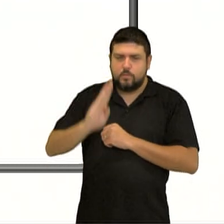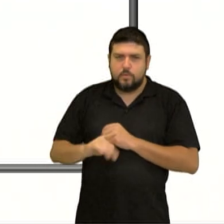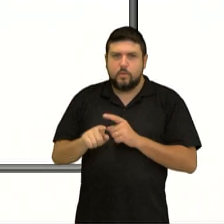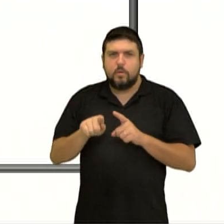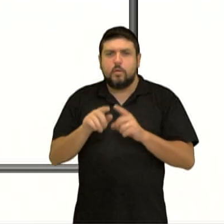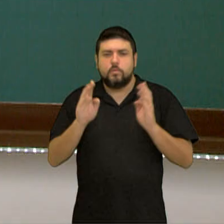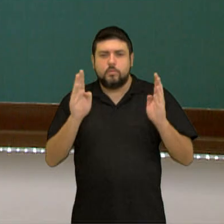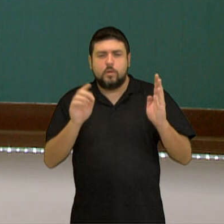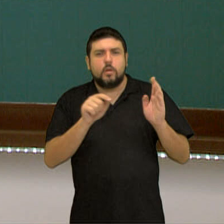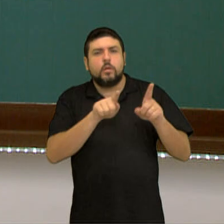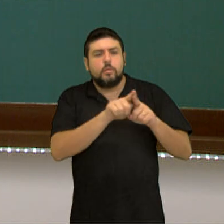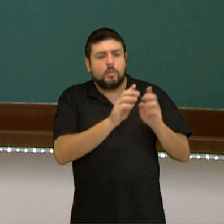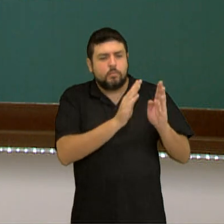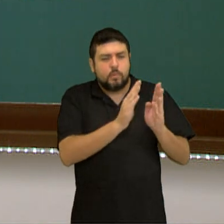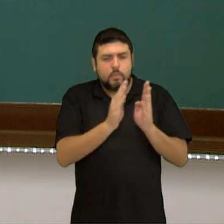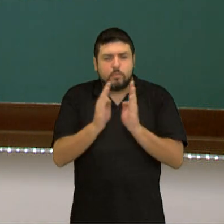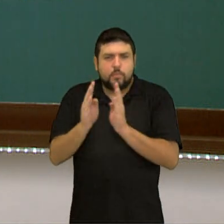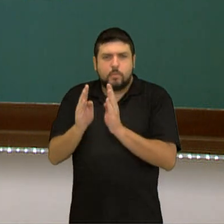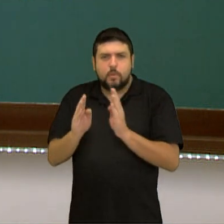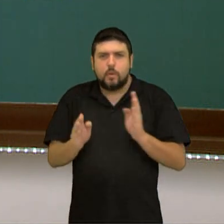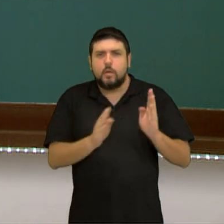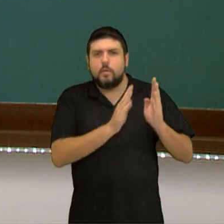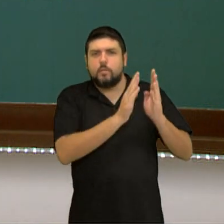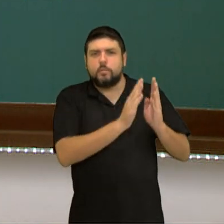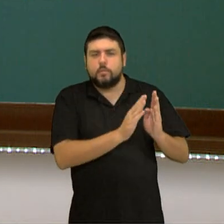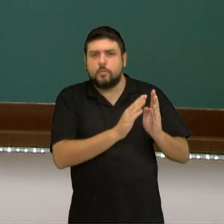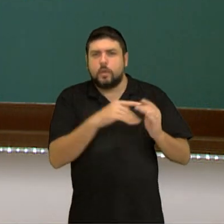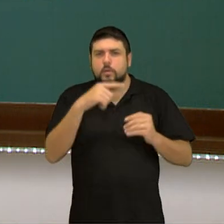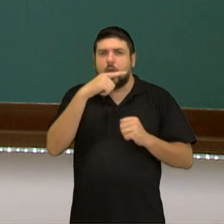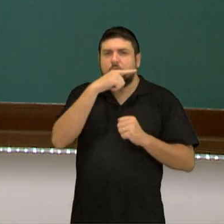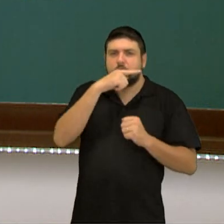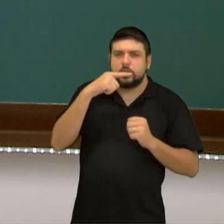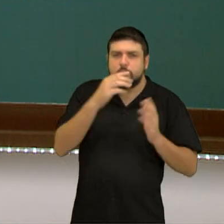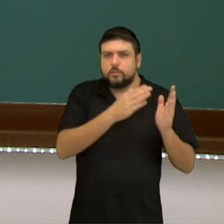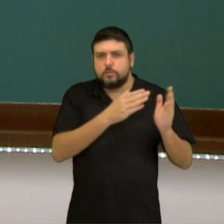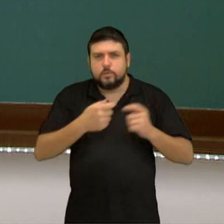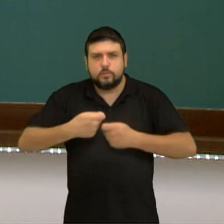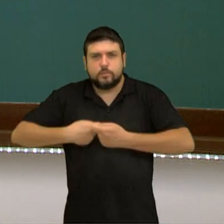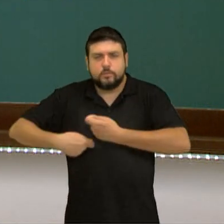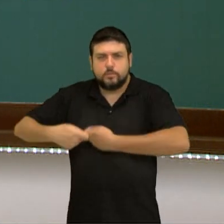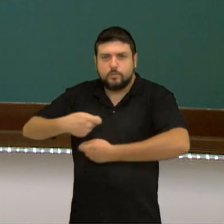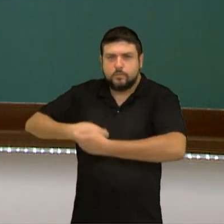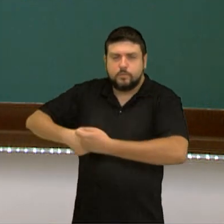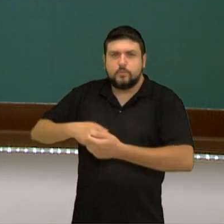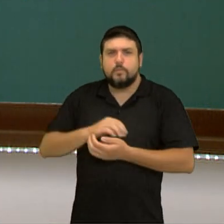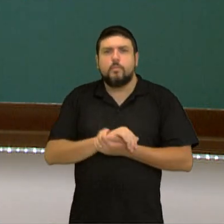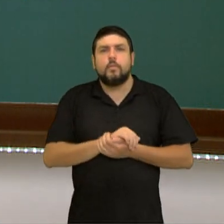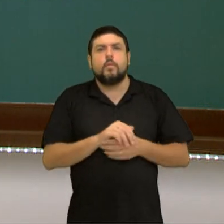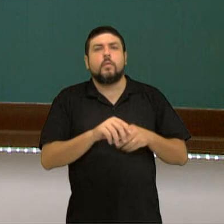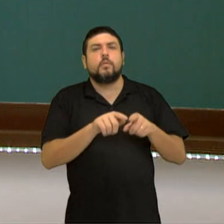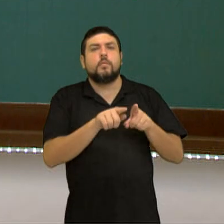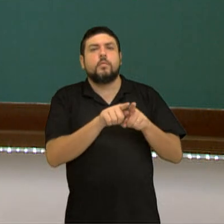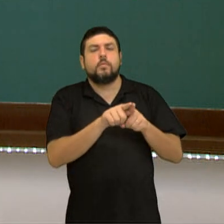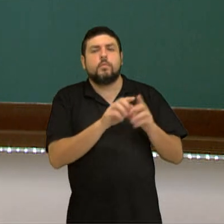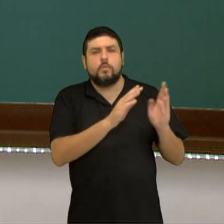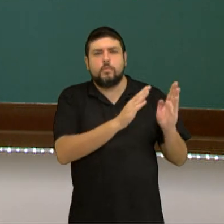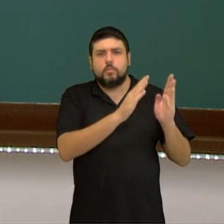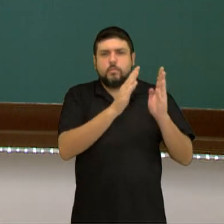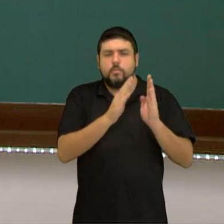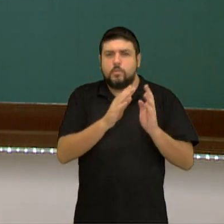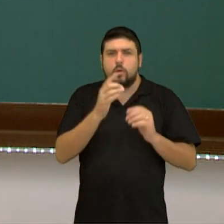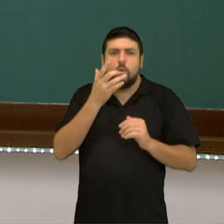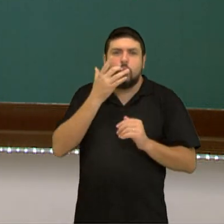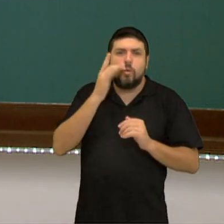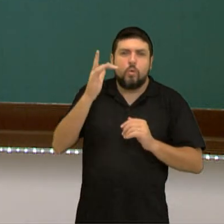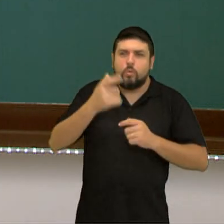né? A primeira fase é lá da cana, né? Da Bahia, Pernambuco, né? Aí depois, quando o ciclo do ouro começa, o Rio de